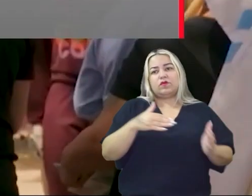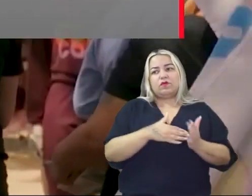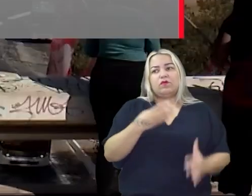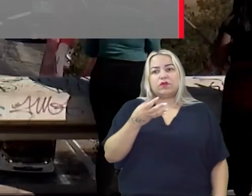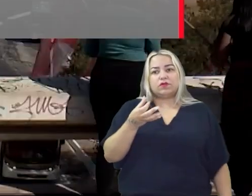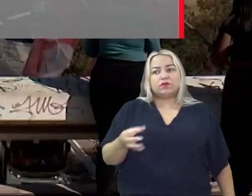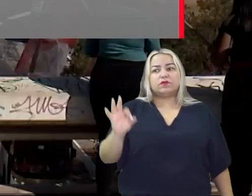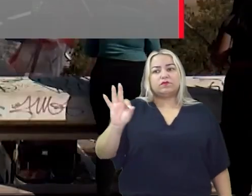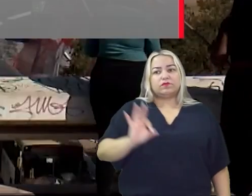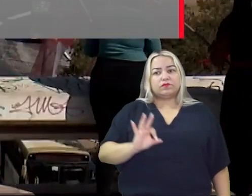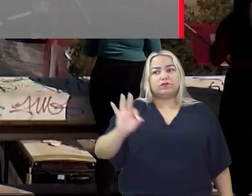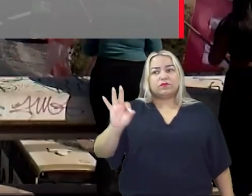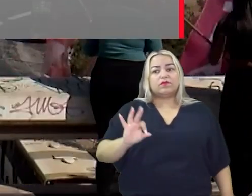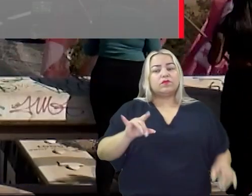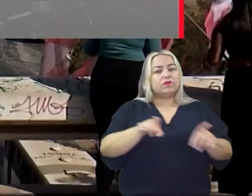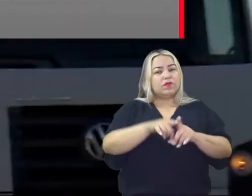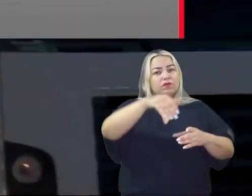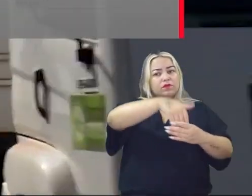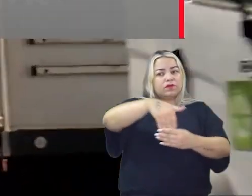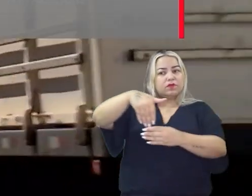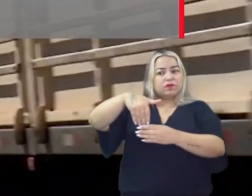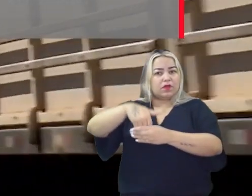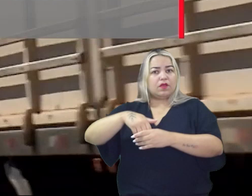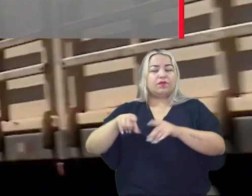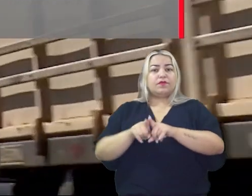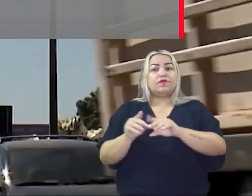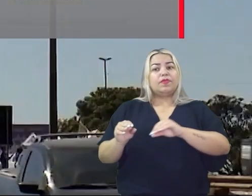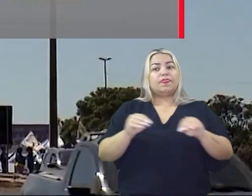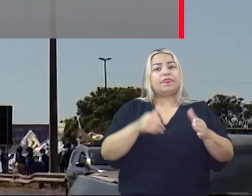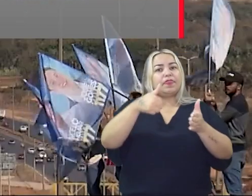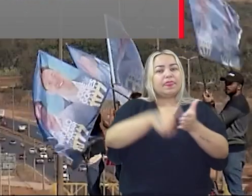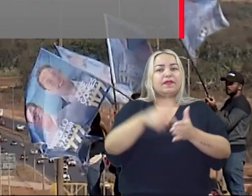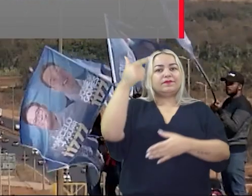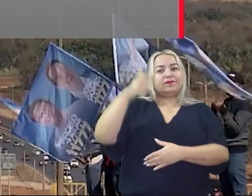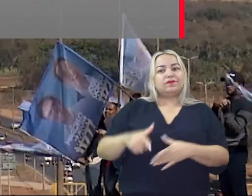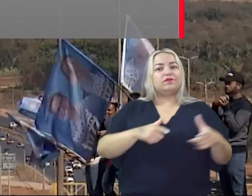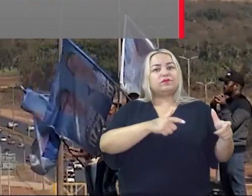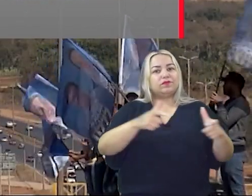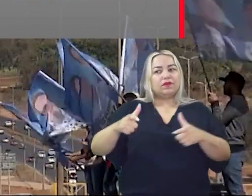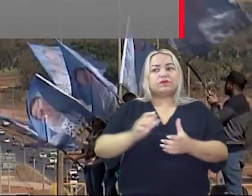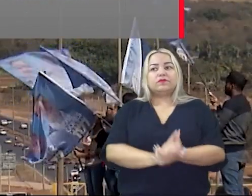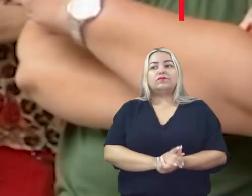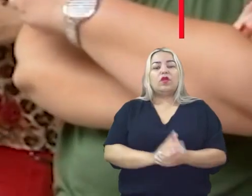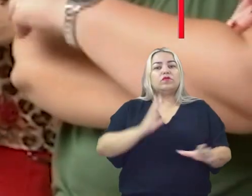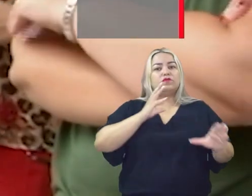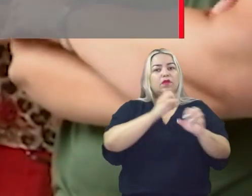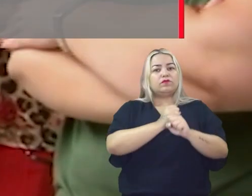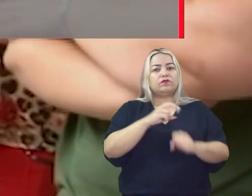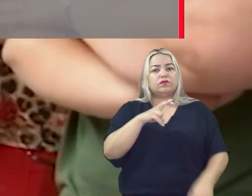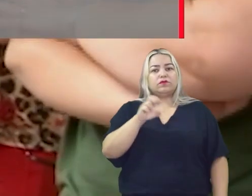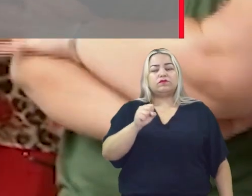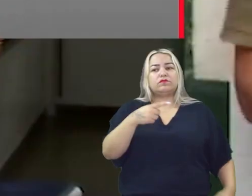20% a 46% em seu eleitorado a partir da transferência de títulos de outros locais. Do